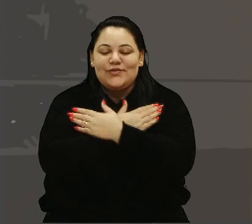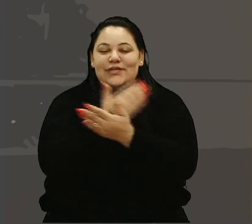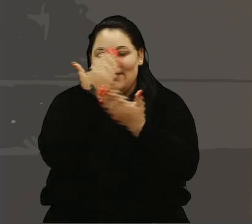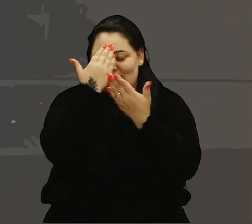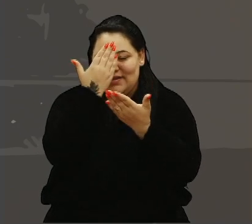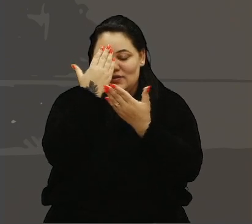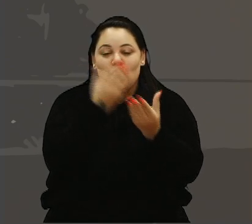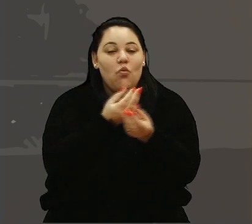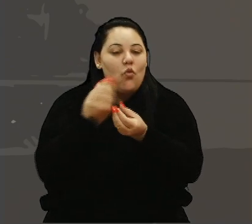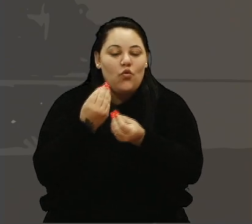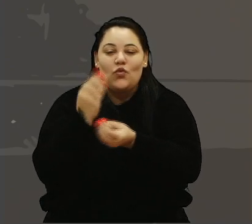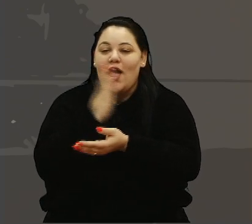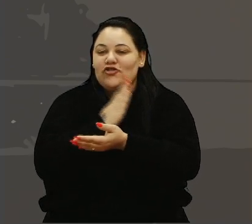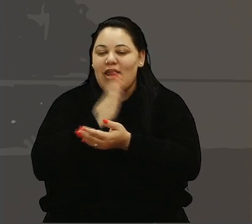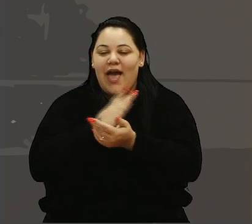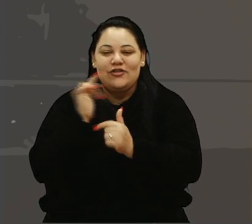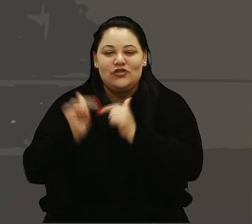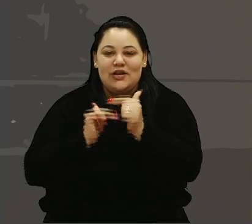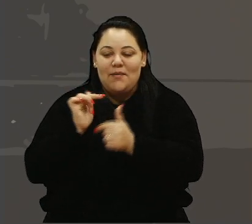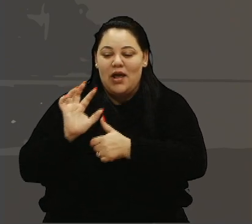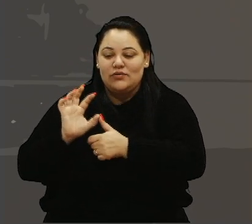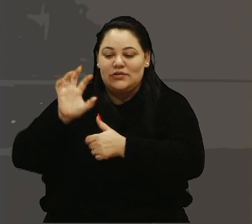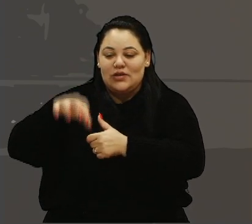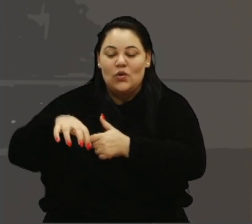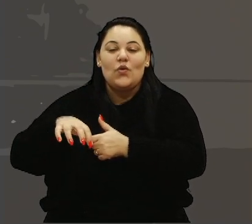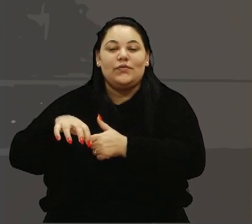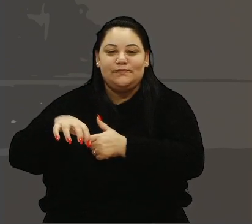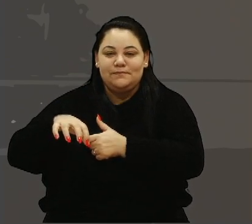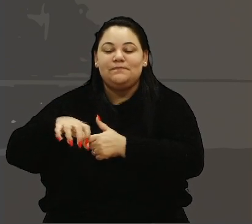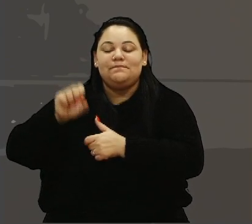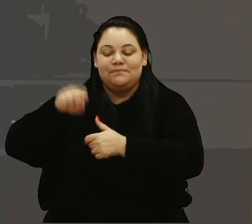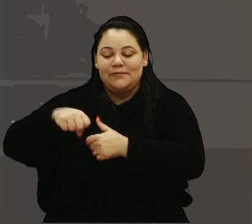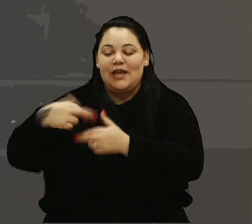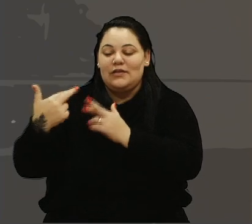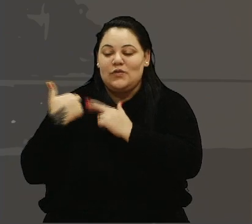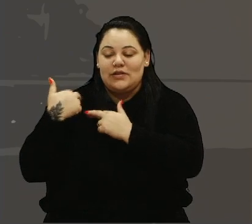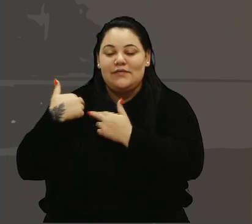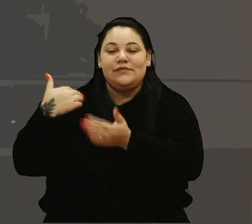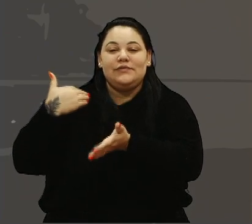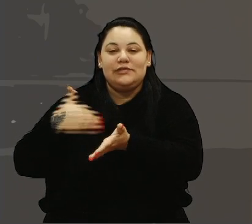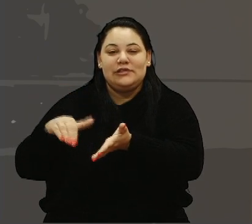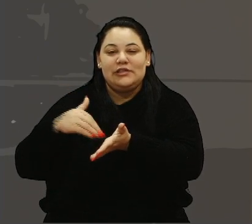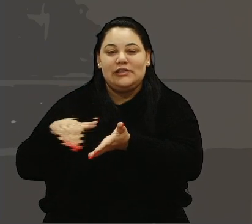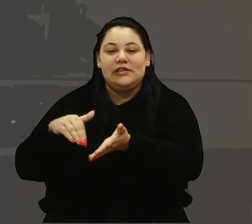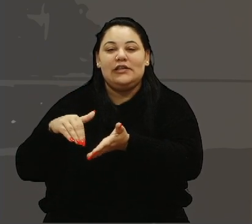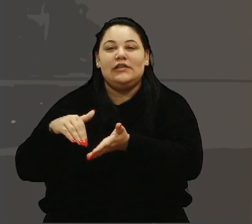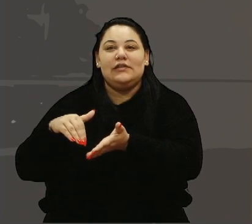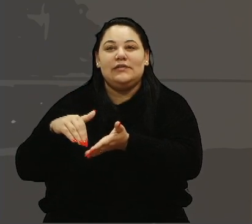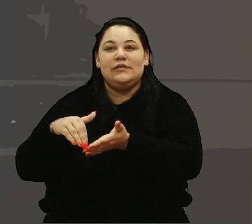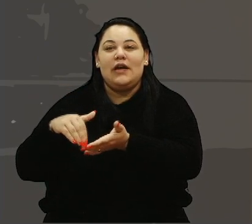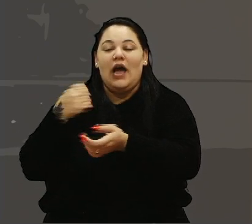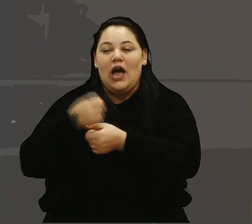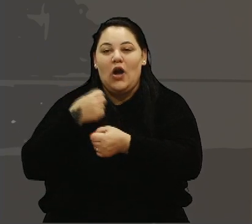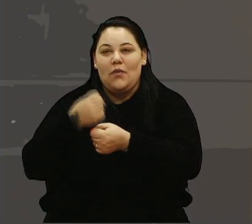a eficácia do setor competente da Secretaria de Obras e Mobilidade Urbana. Próximo